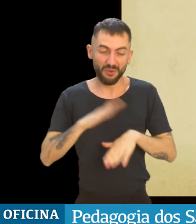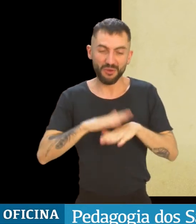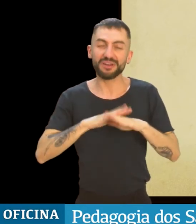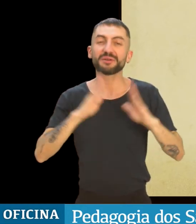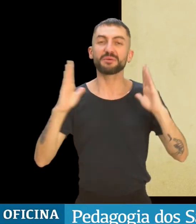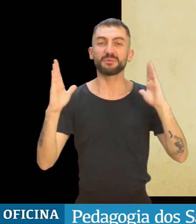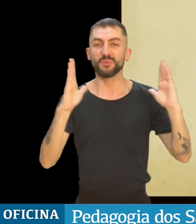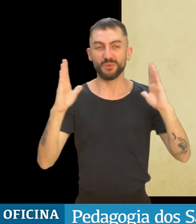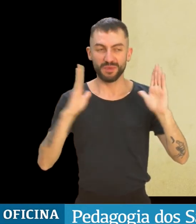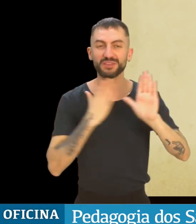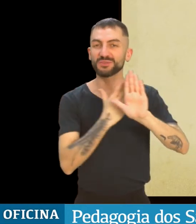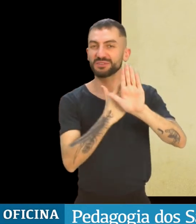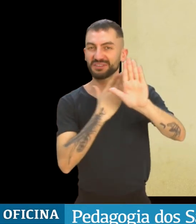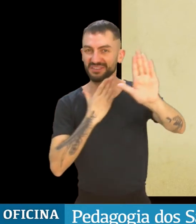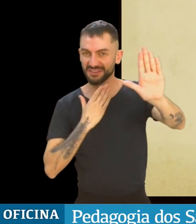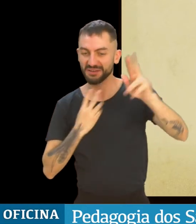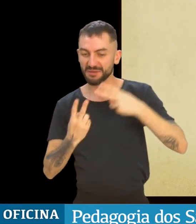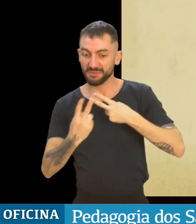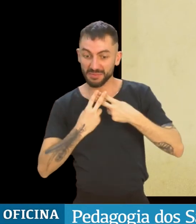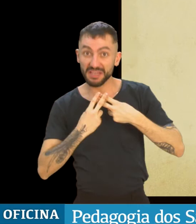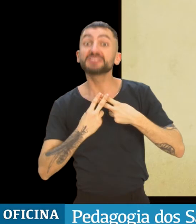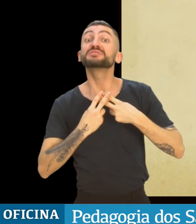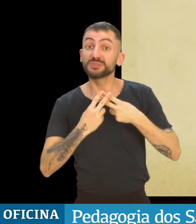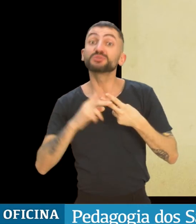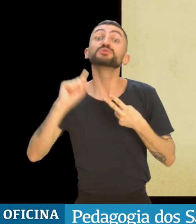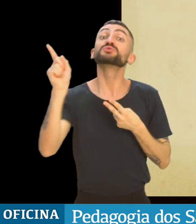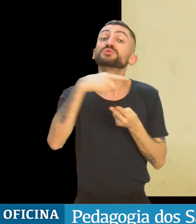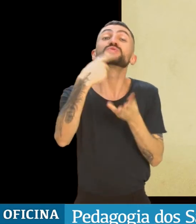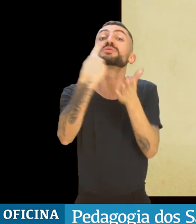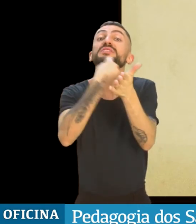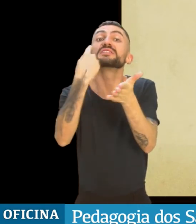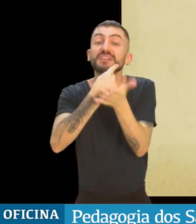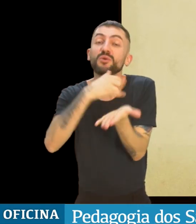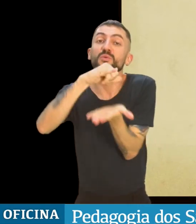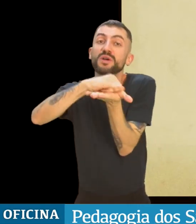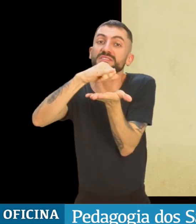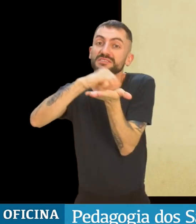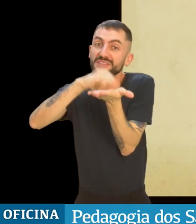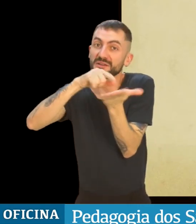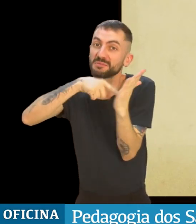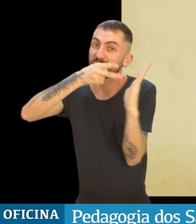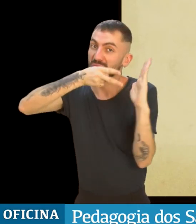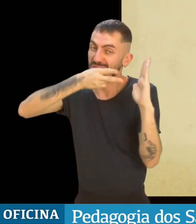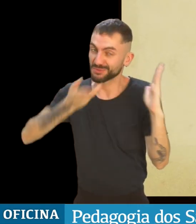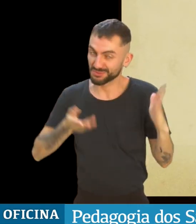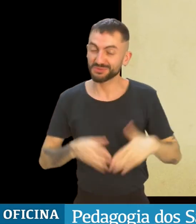isolamento, distanciamento social, a gente recebe as perguntas assim. Vamos lá ver então. Deixa eu colocar aqui.